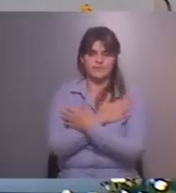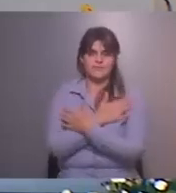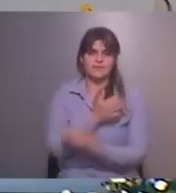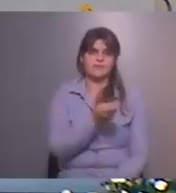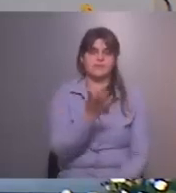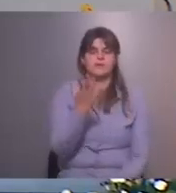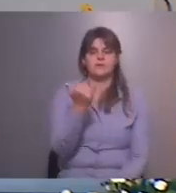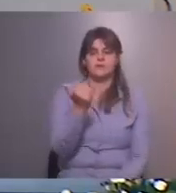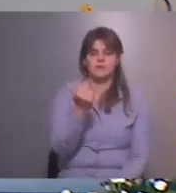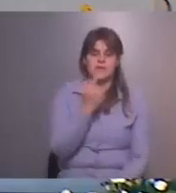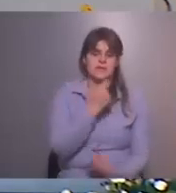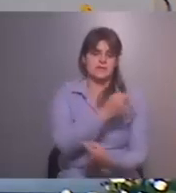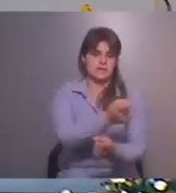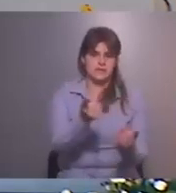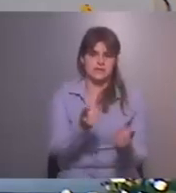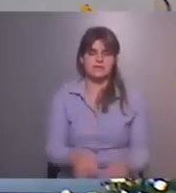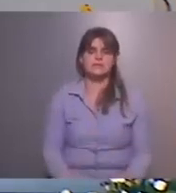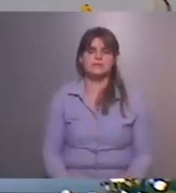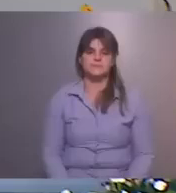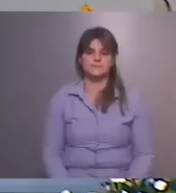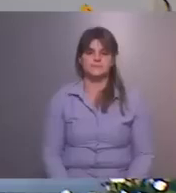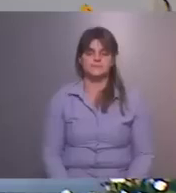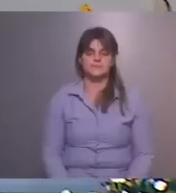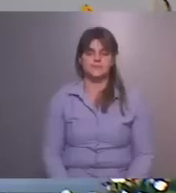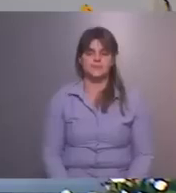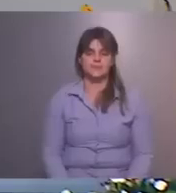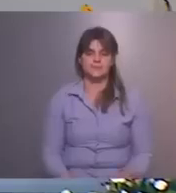seus discípulos, dizendo: